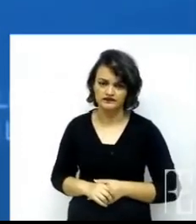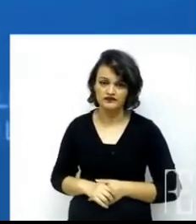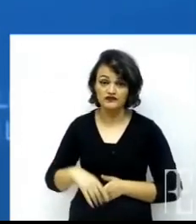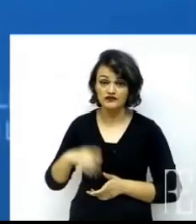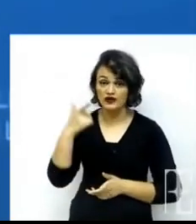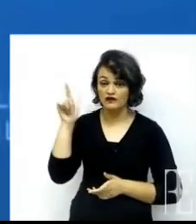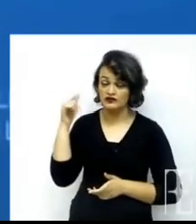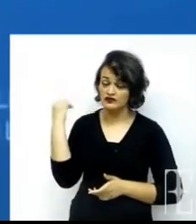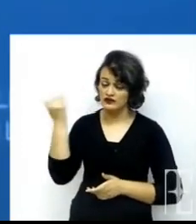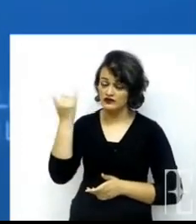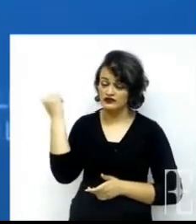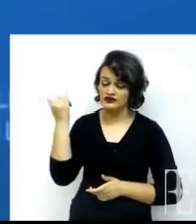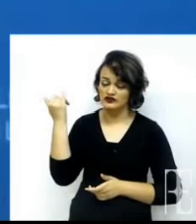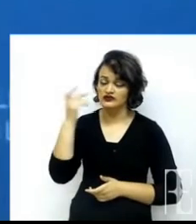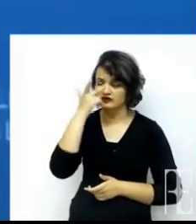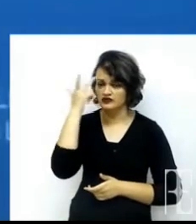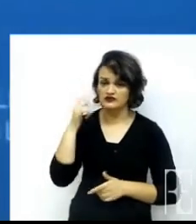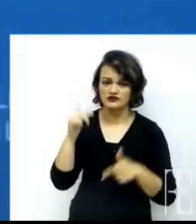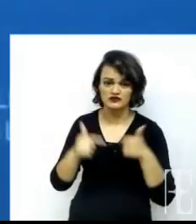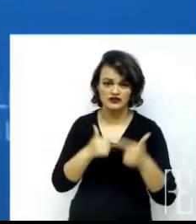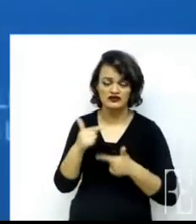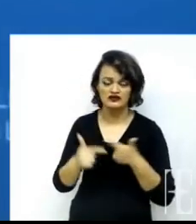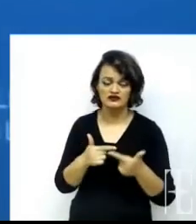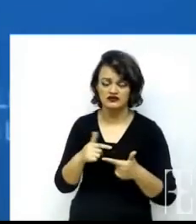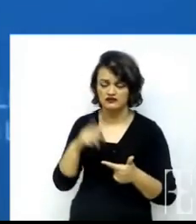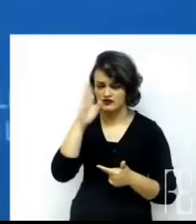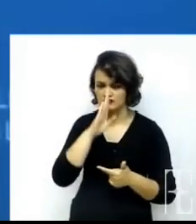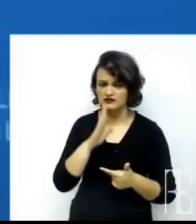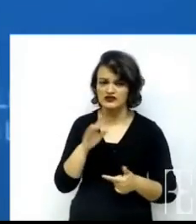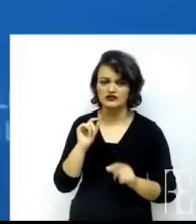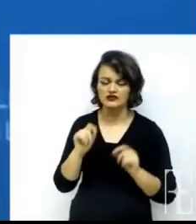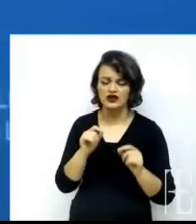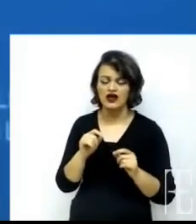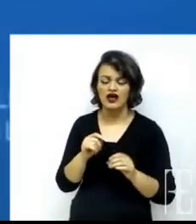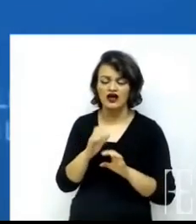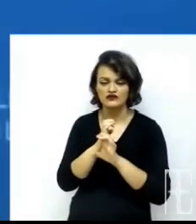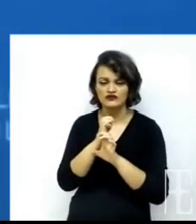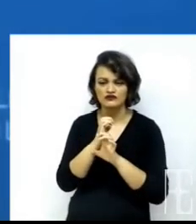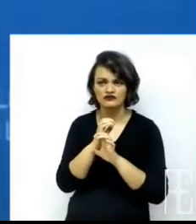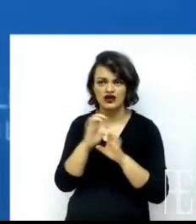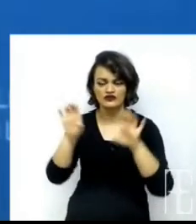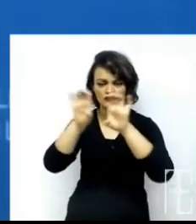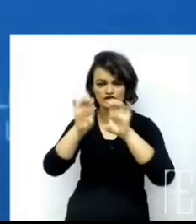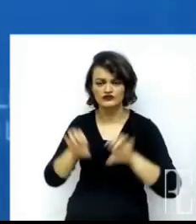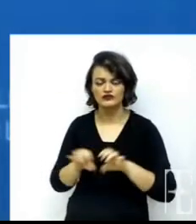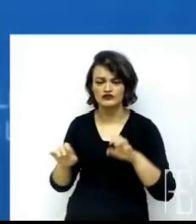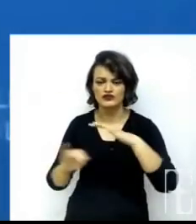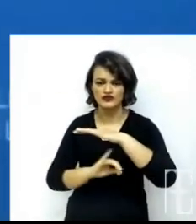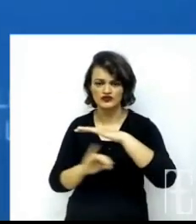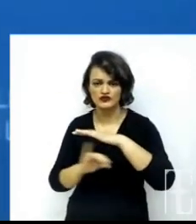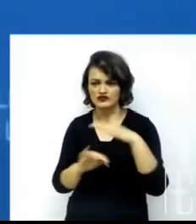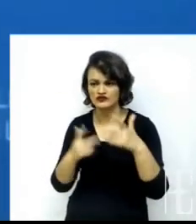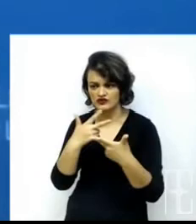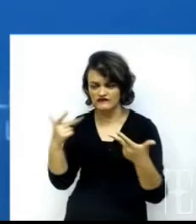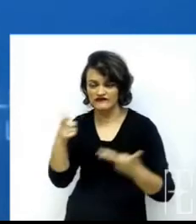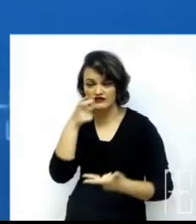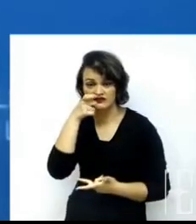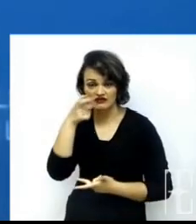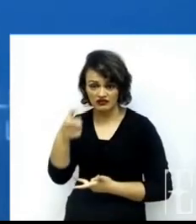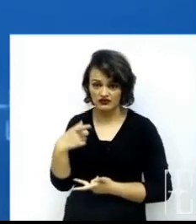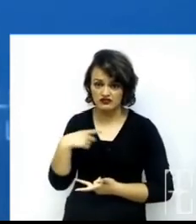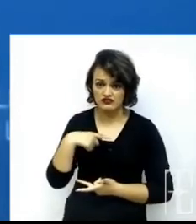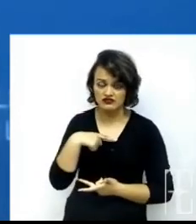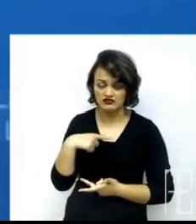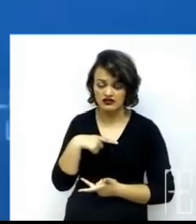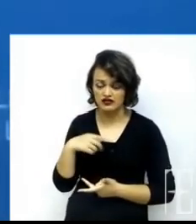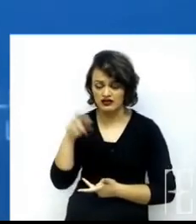específica do Brasil é sua estrutura institucional de diversas partes interessadas para